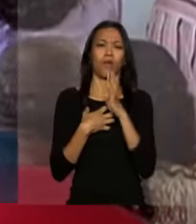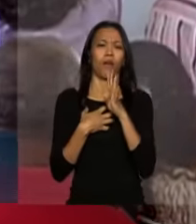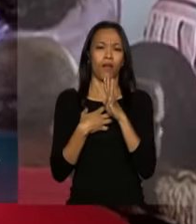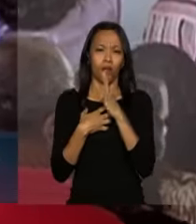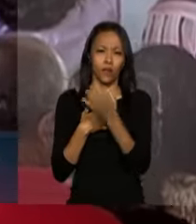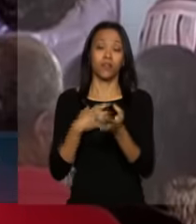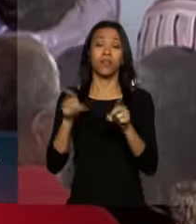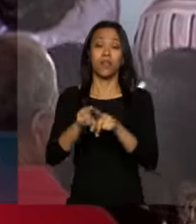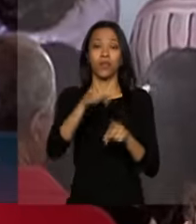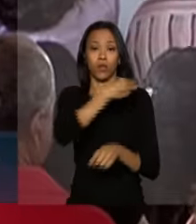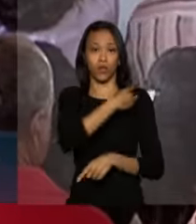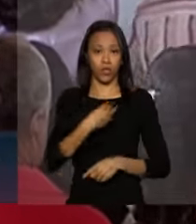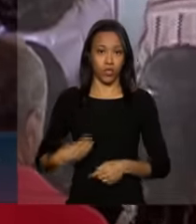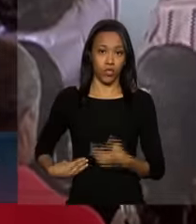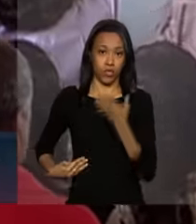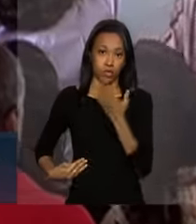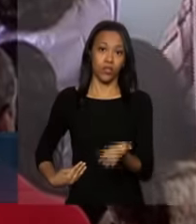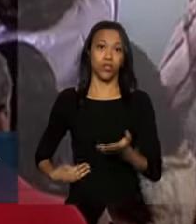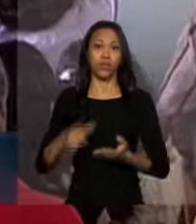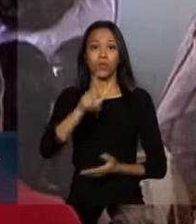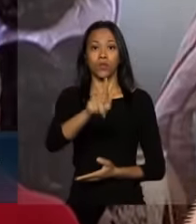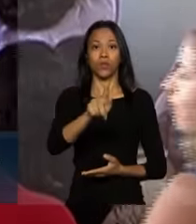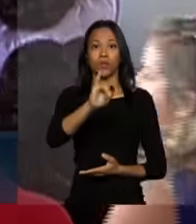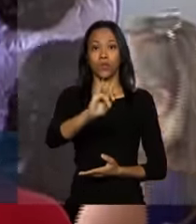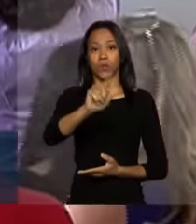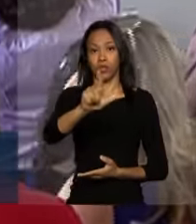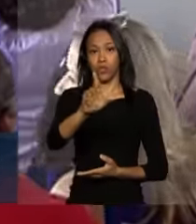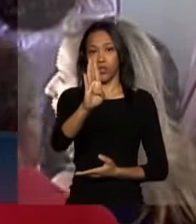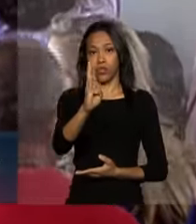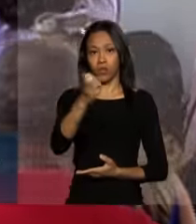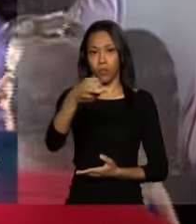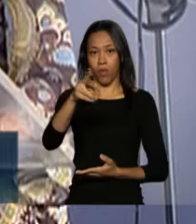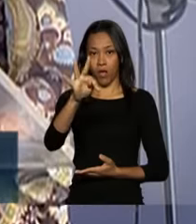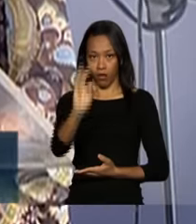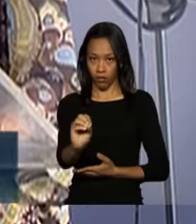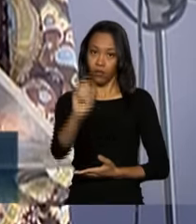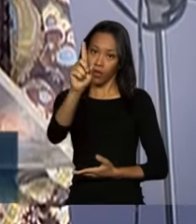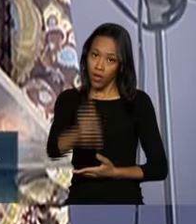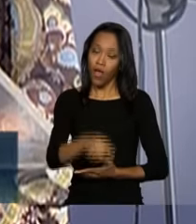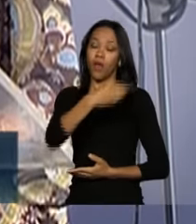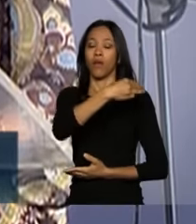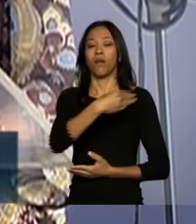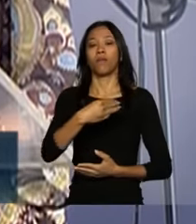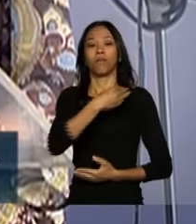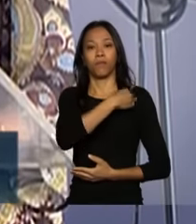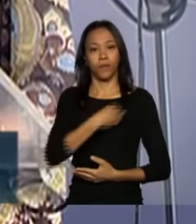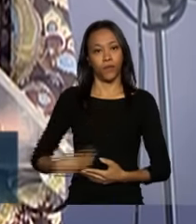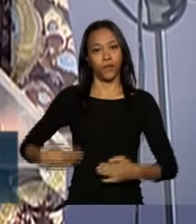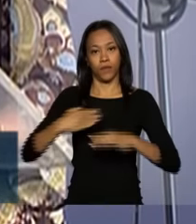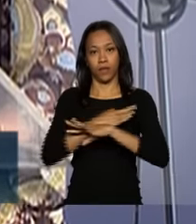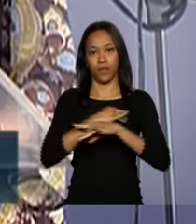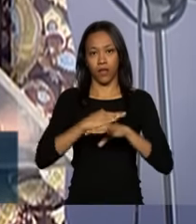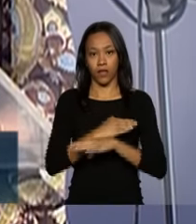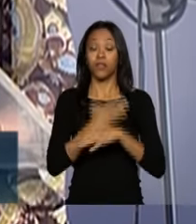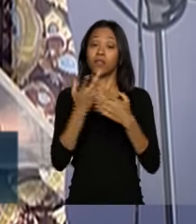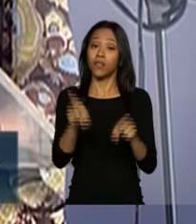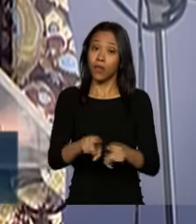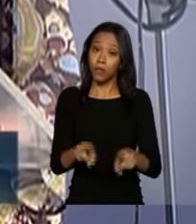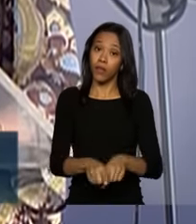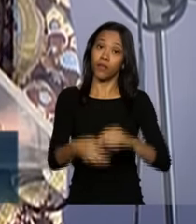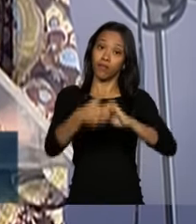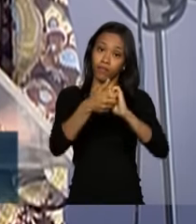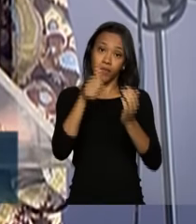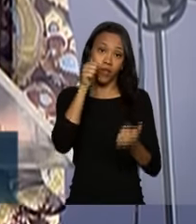o ministro Gilberto Kassab, ministro das Cidades. Cumprimento a nossa querida